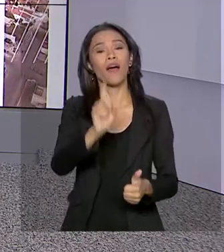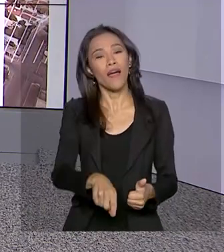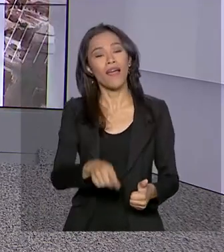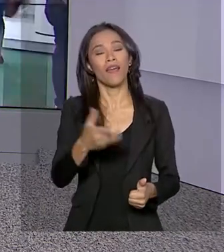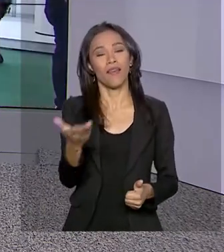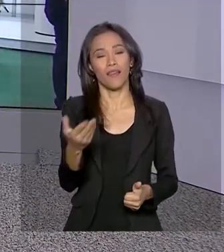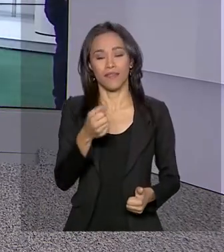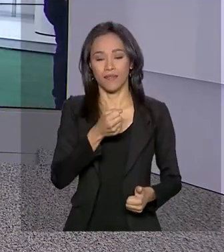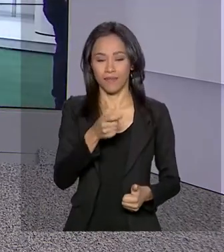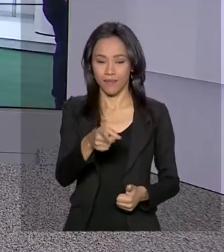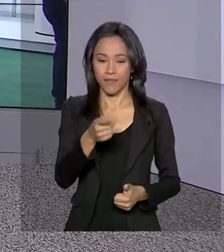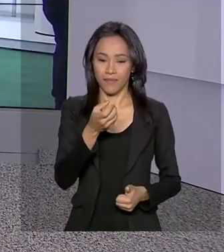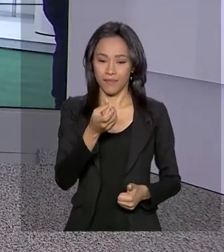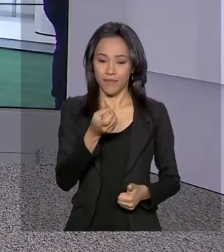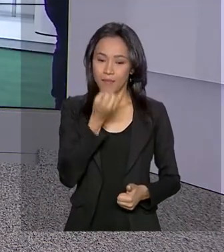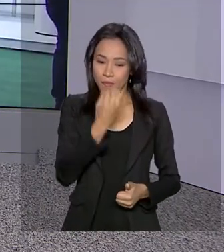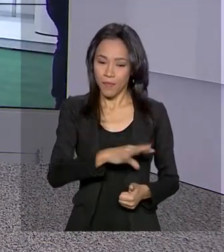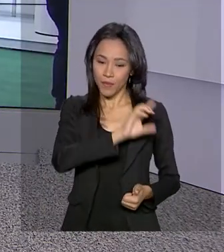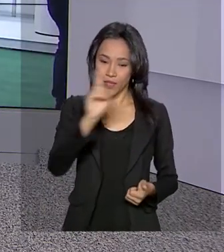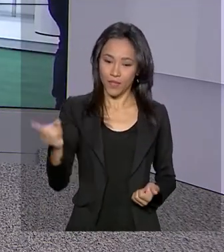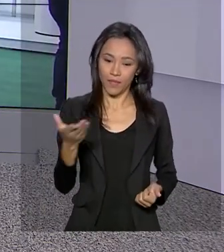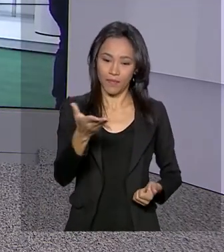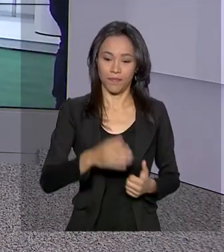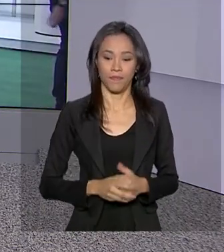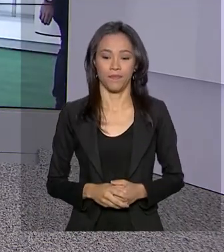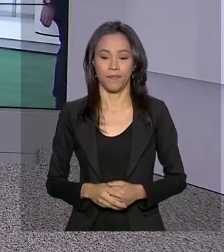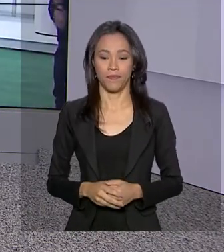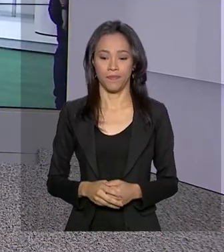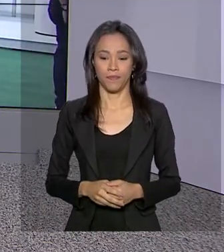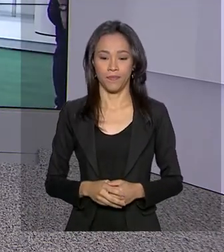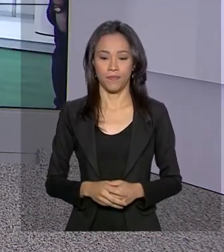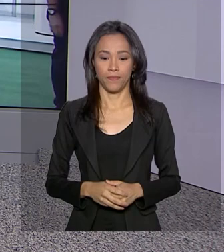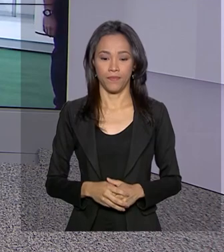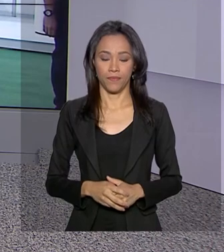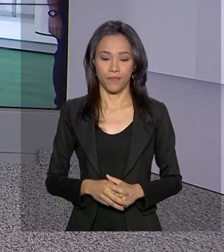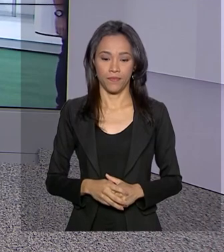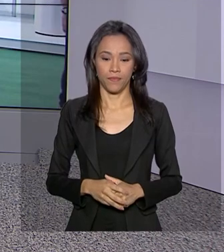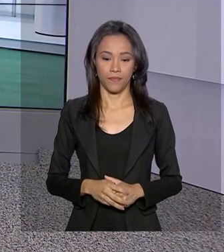Luciana Colares de Holanda. Luciana, bom dia para você.